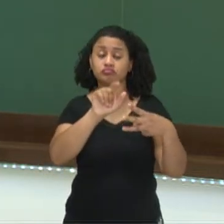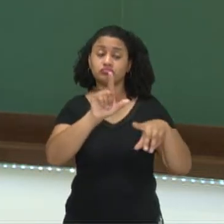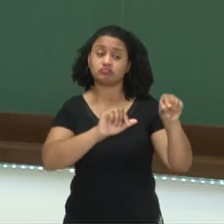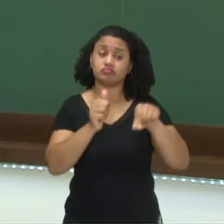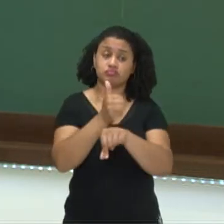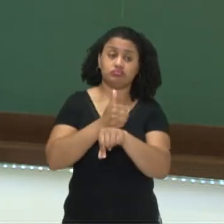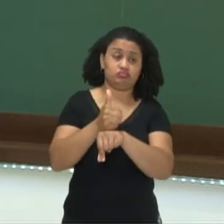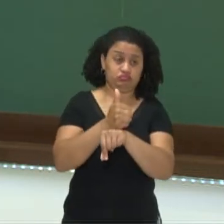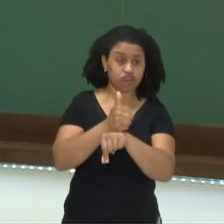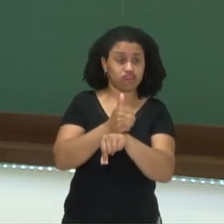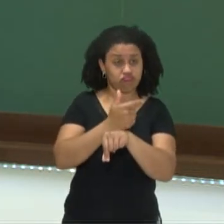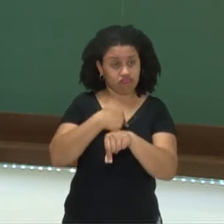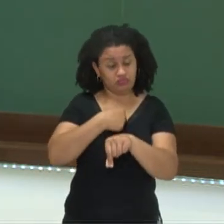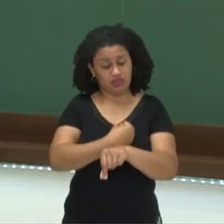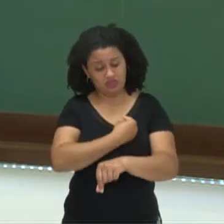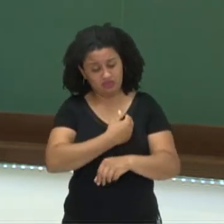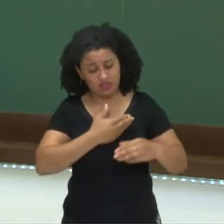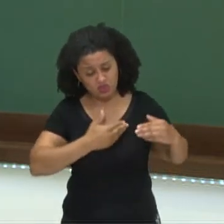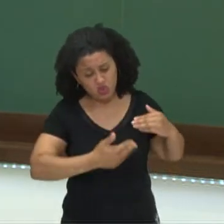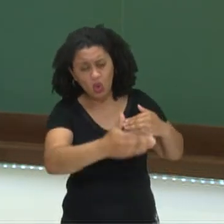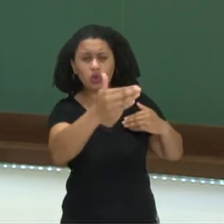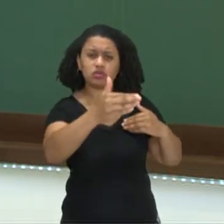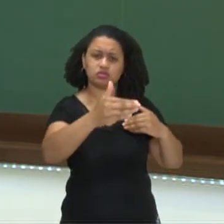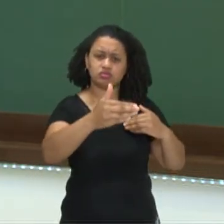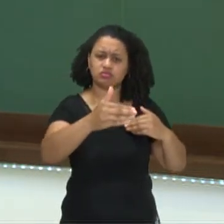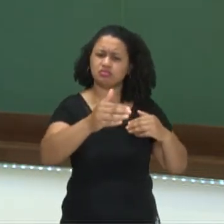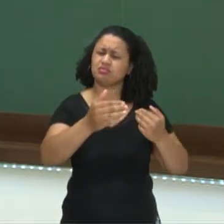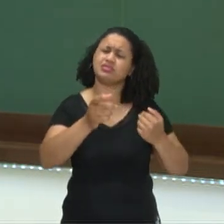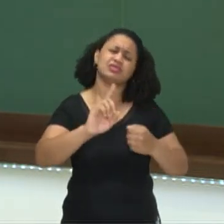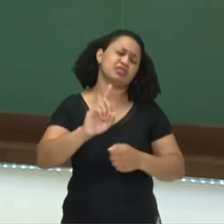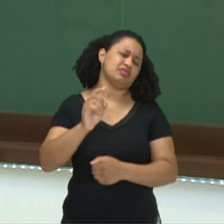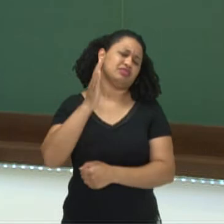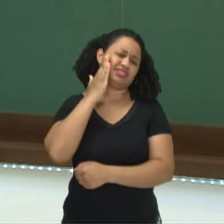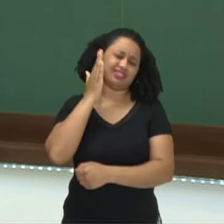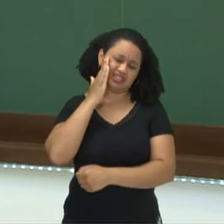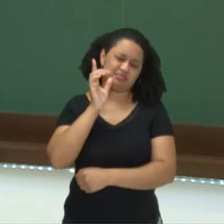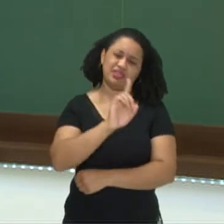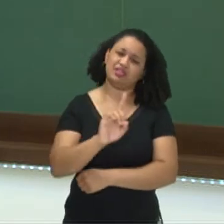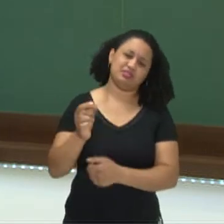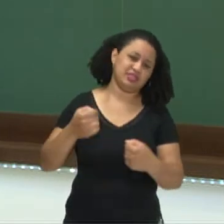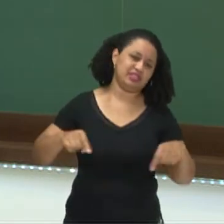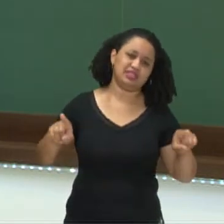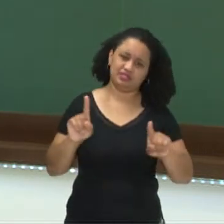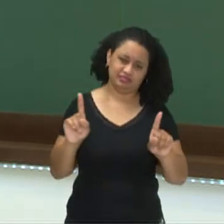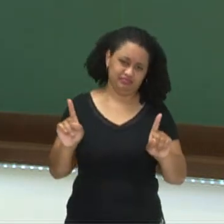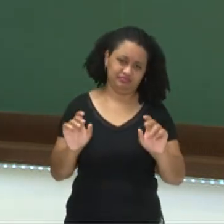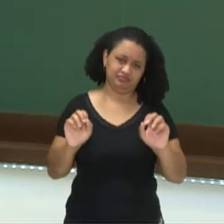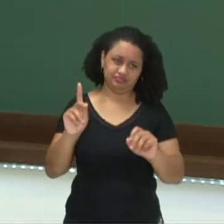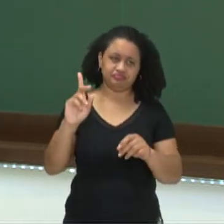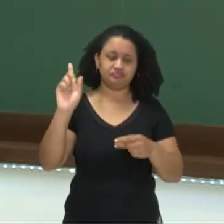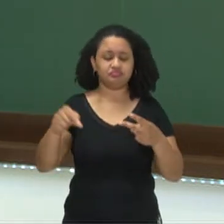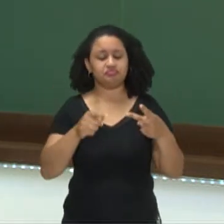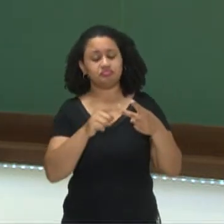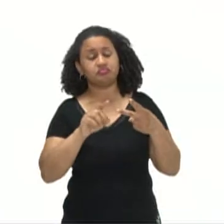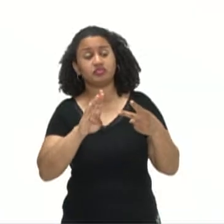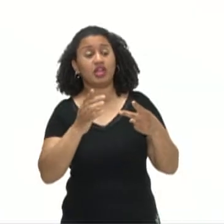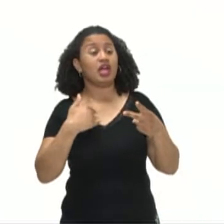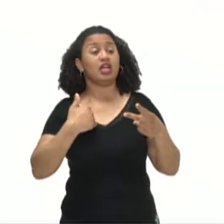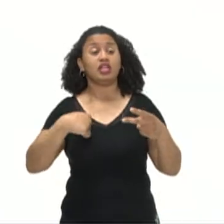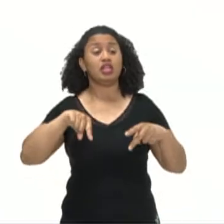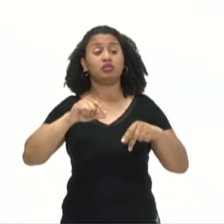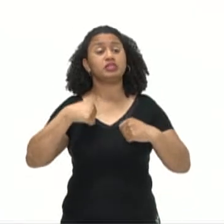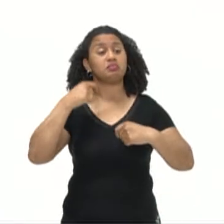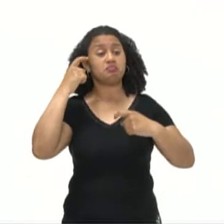escolher a profissão, devemos ficar nela a vida toda. Não, você sabe que não, criança. Definitivamente não. Não devemos